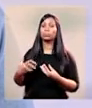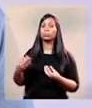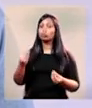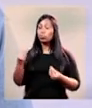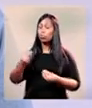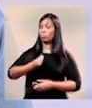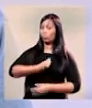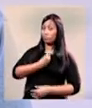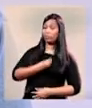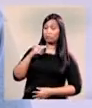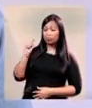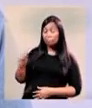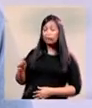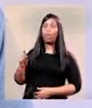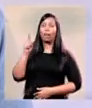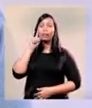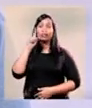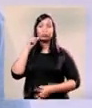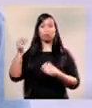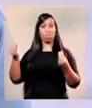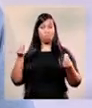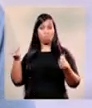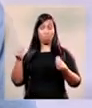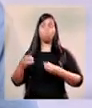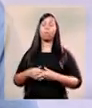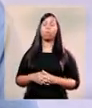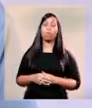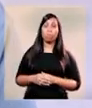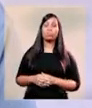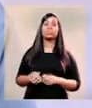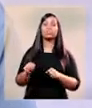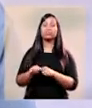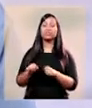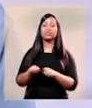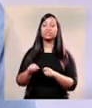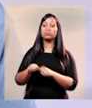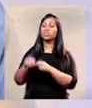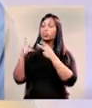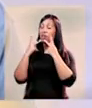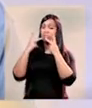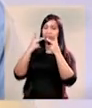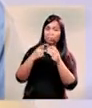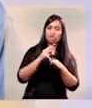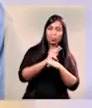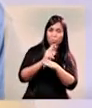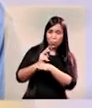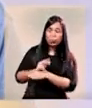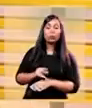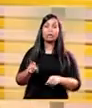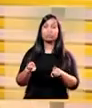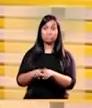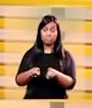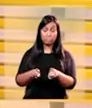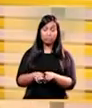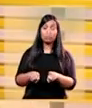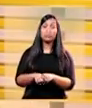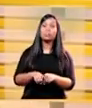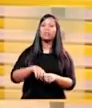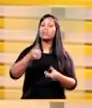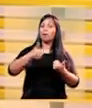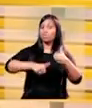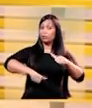de qual é o convívio da criança no dia a dia. E fazemos a visita monitorada também, para